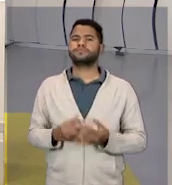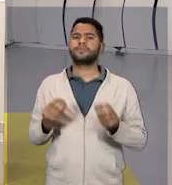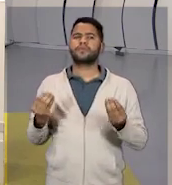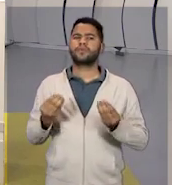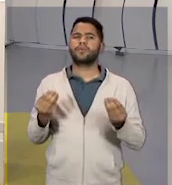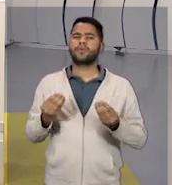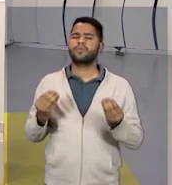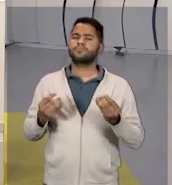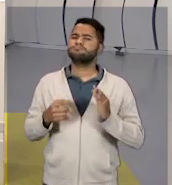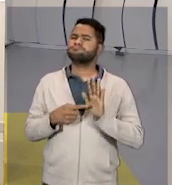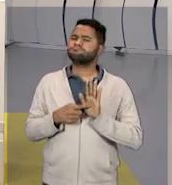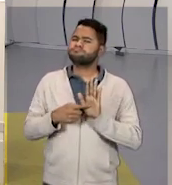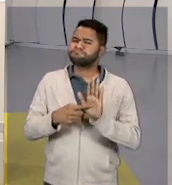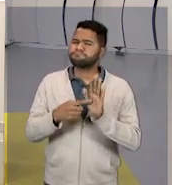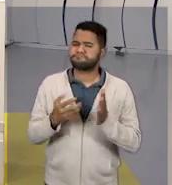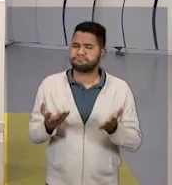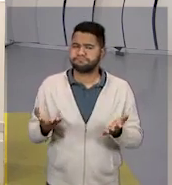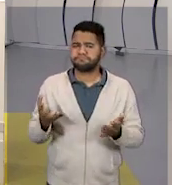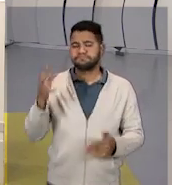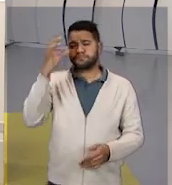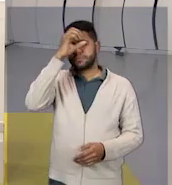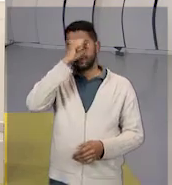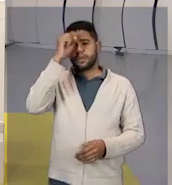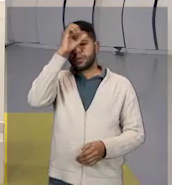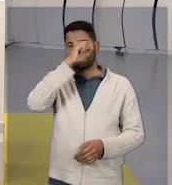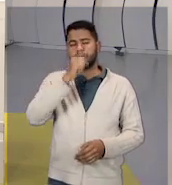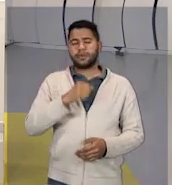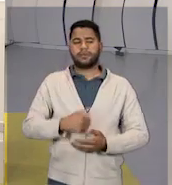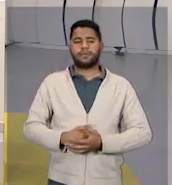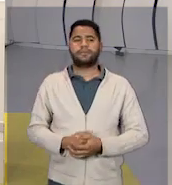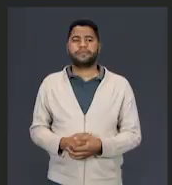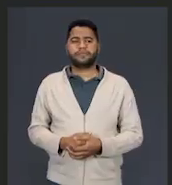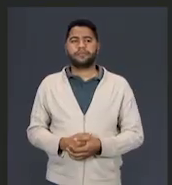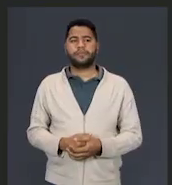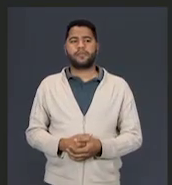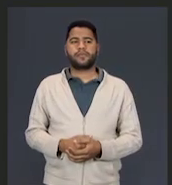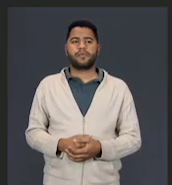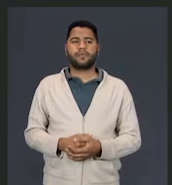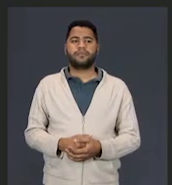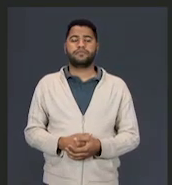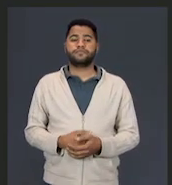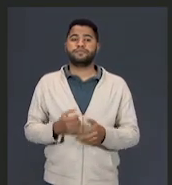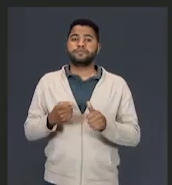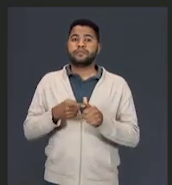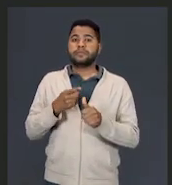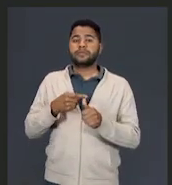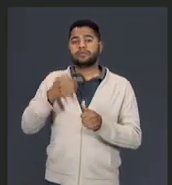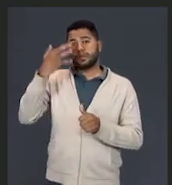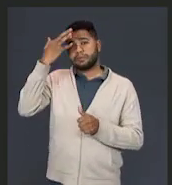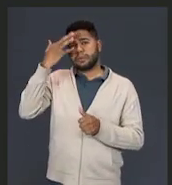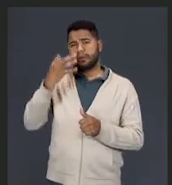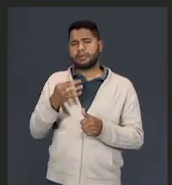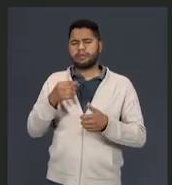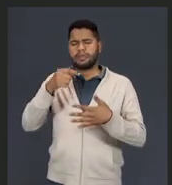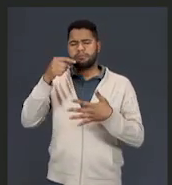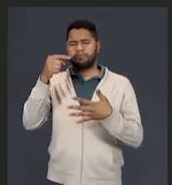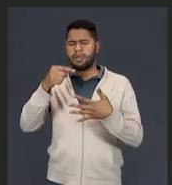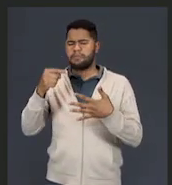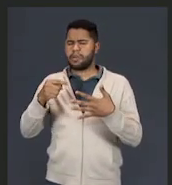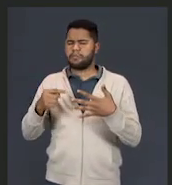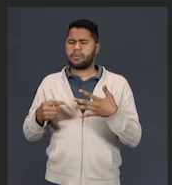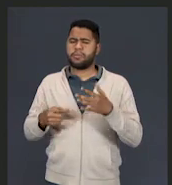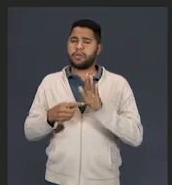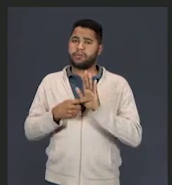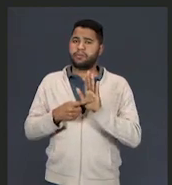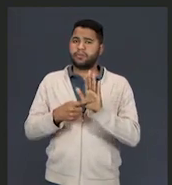escrevo isso? Como é que a gente escreve? Vamos aprender primeiro como é que a gente escreve. Primeiro você tem que entender que tem várias maneiras de você